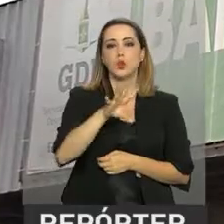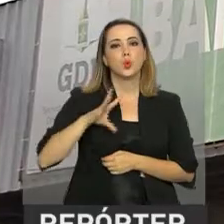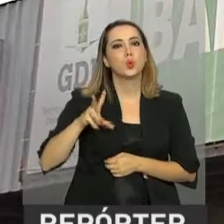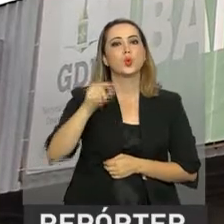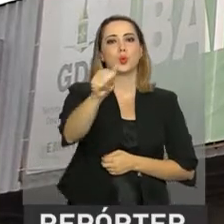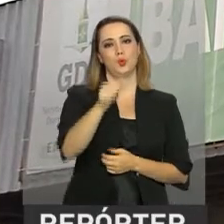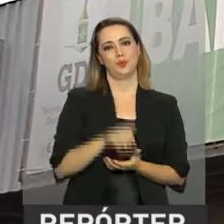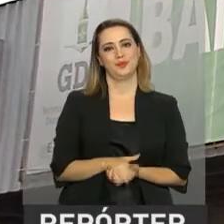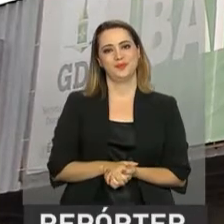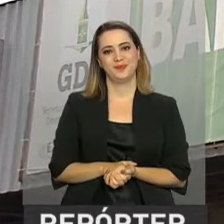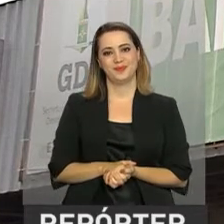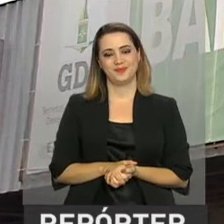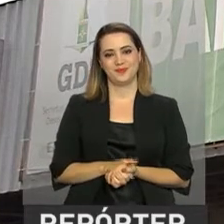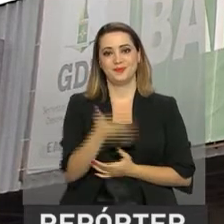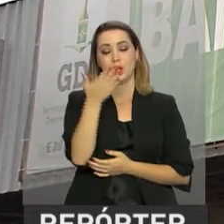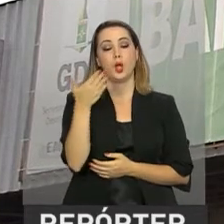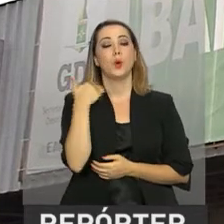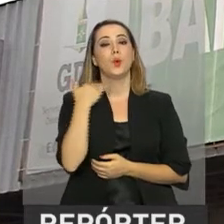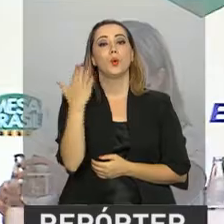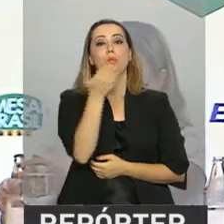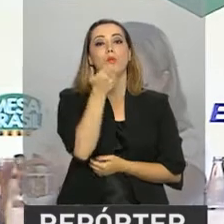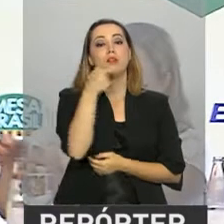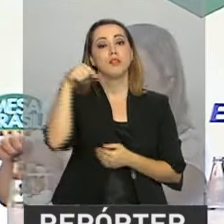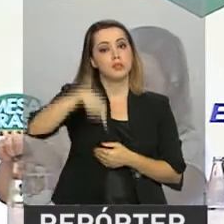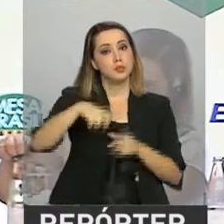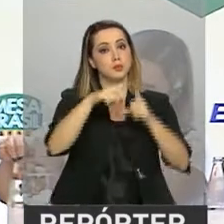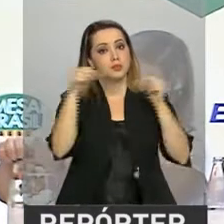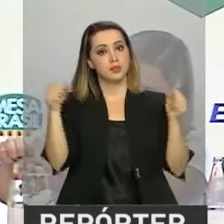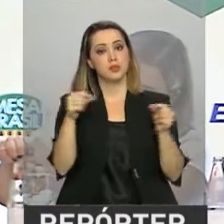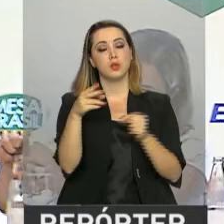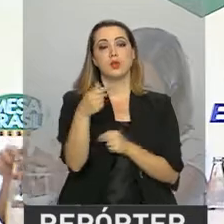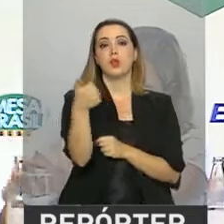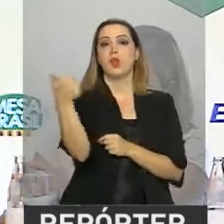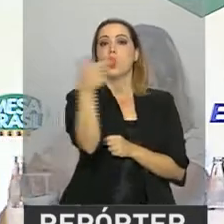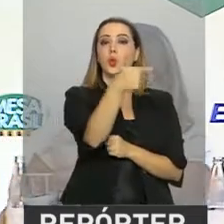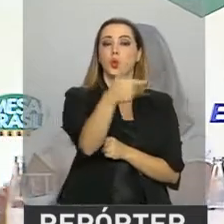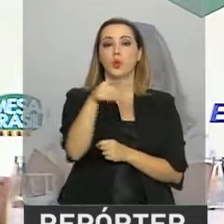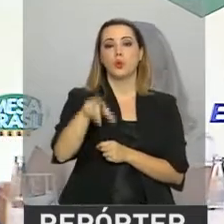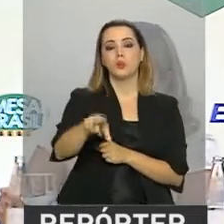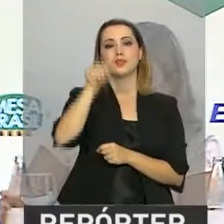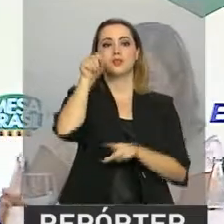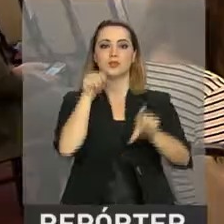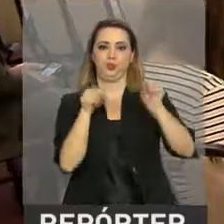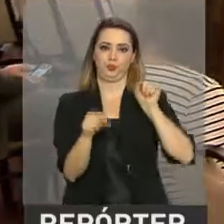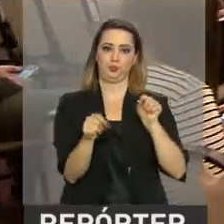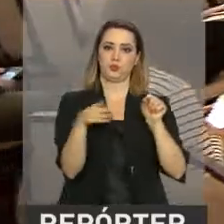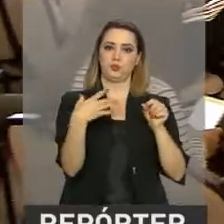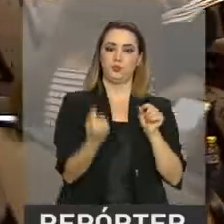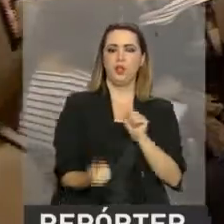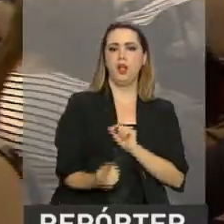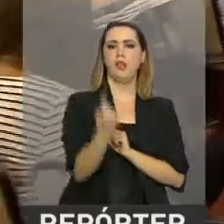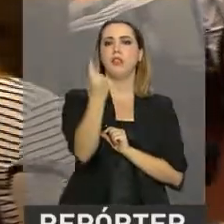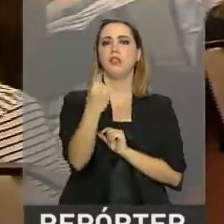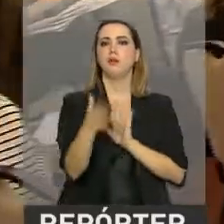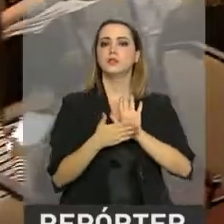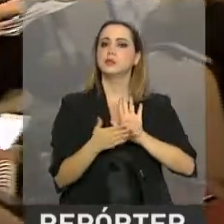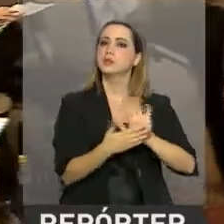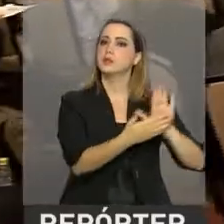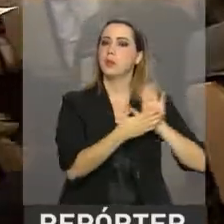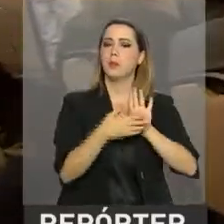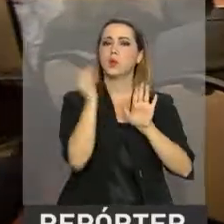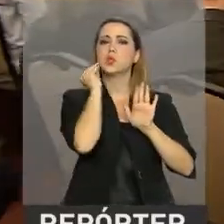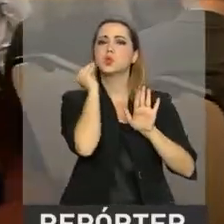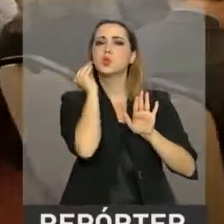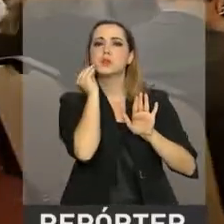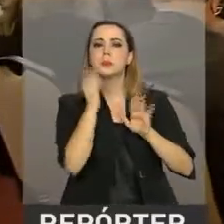Disso. O Banco de Alimentos do Distrito Federal foi um dos 12 selecionados para participar da primeira Mostra de